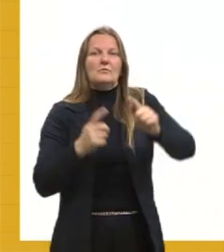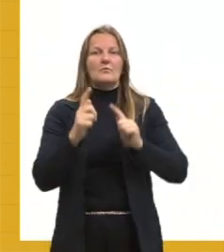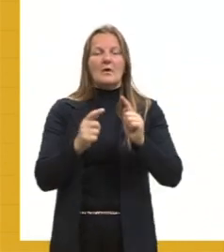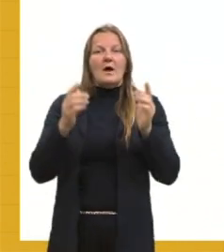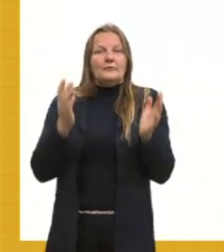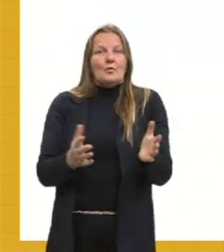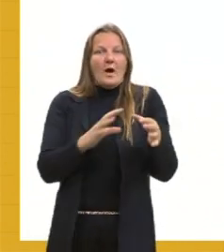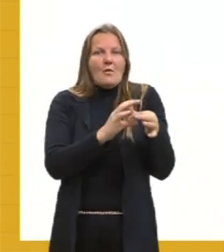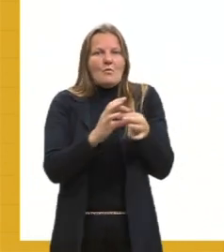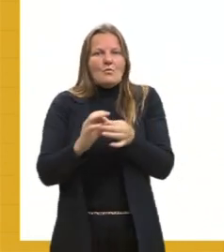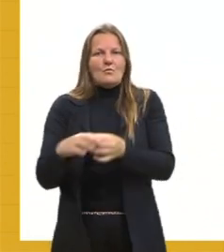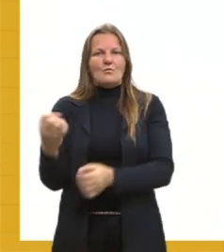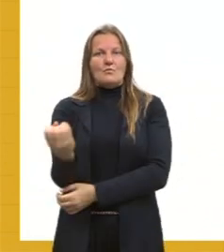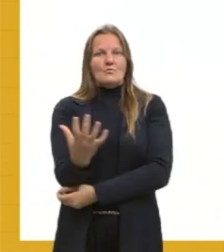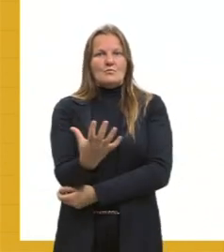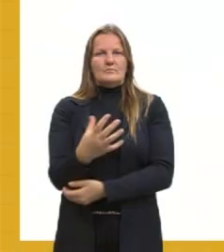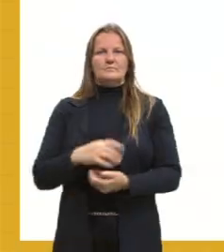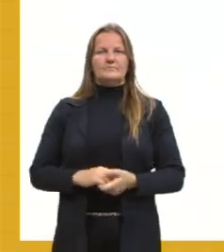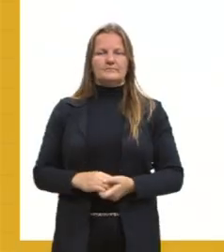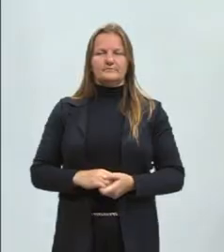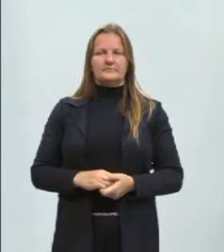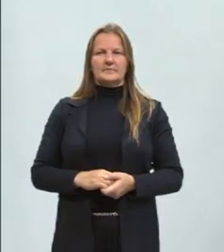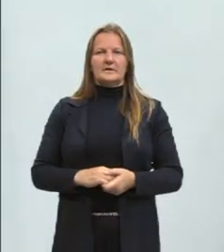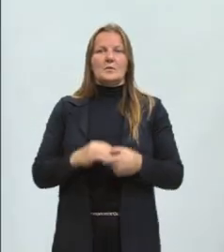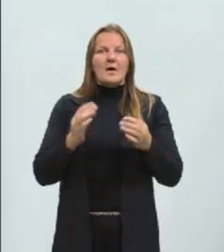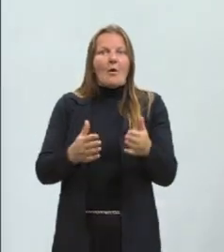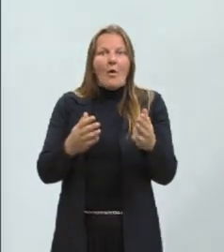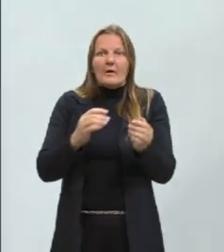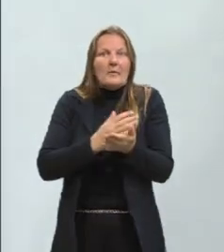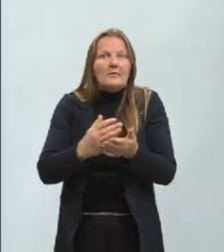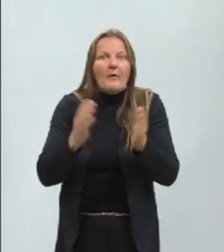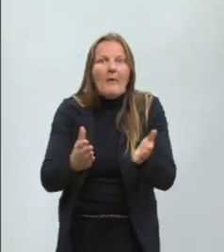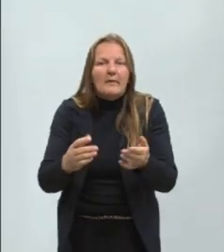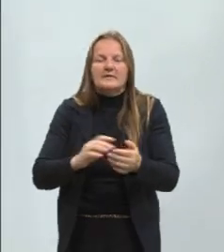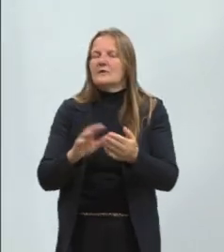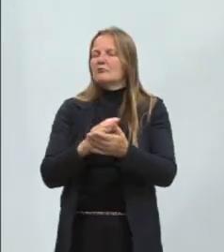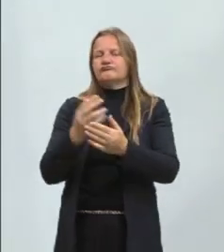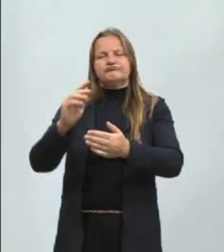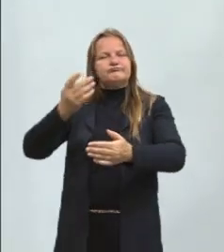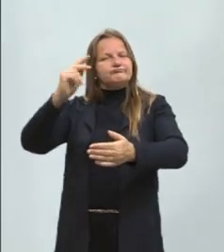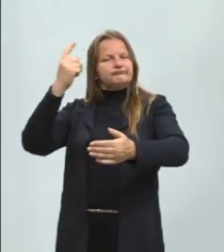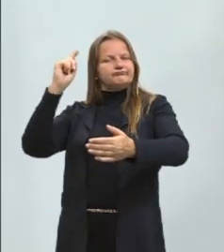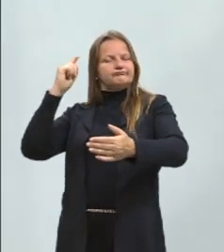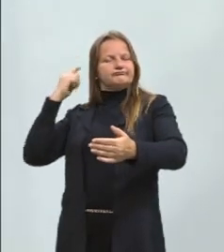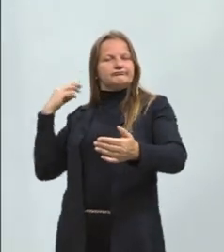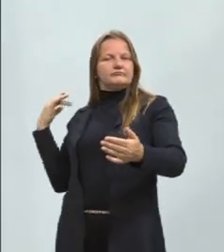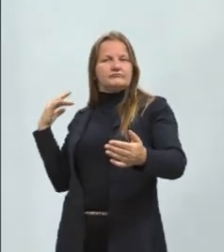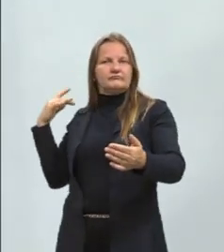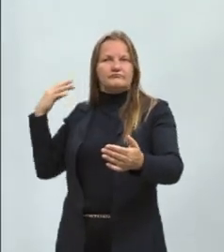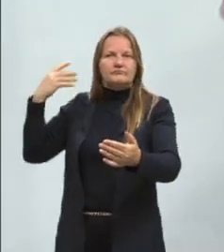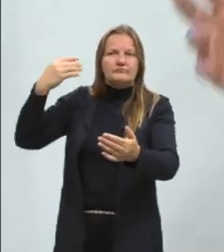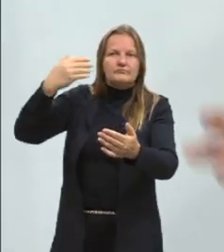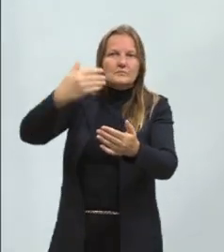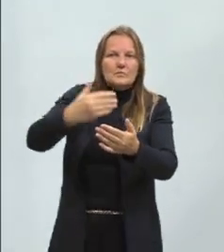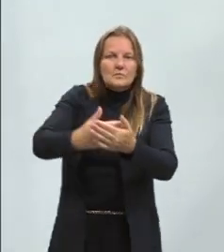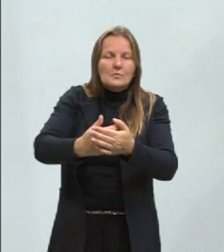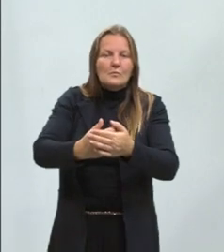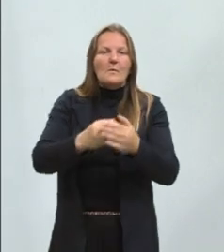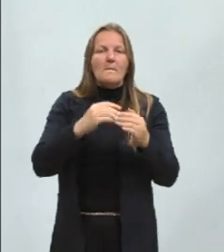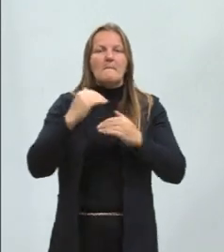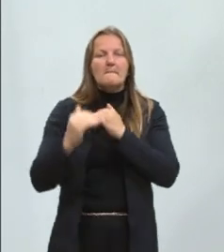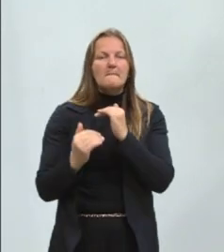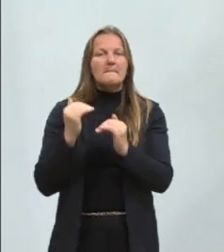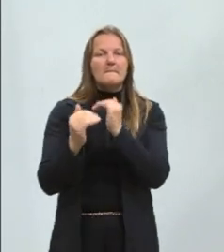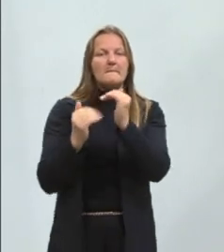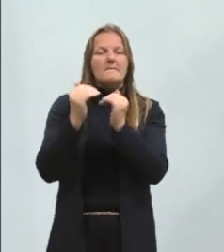então a gente vê aqui que não é um processo de agora não é uma coisa que aconteceu aí de um dia para o outro e ele é um processo